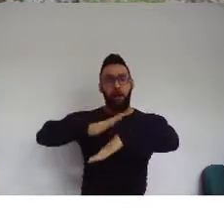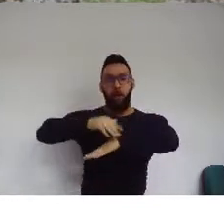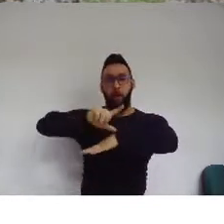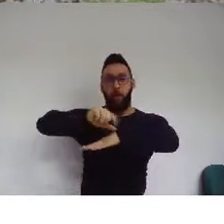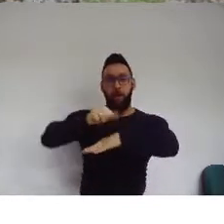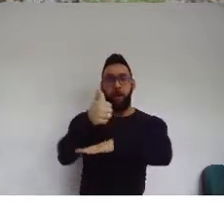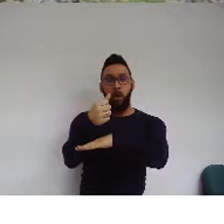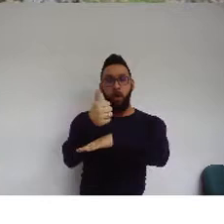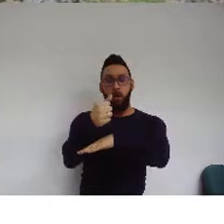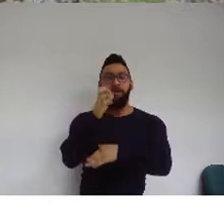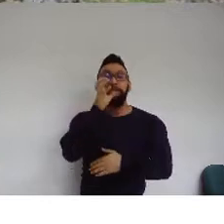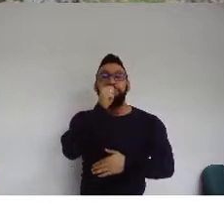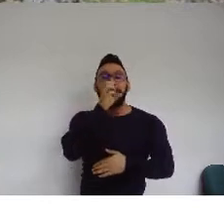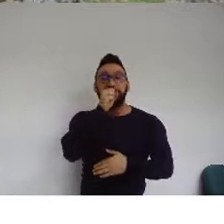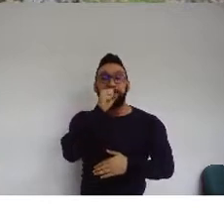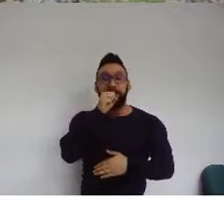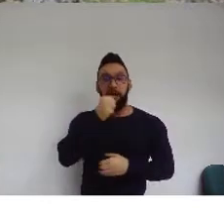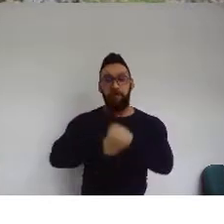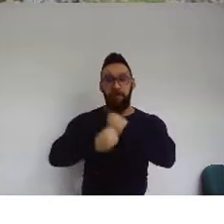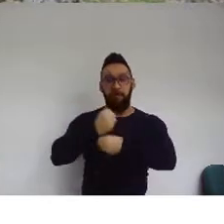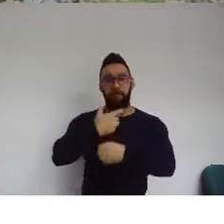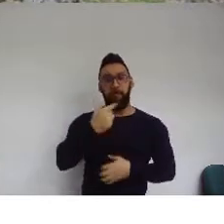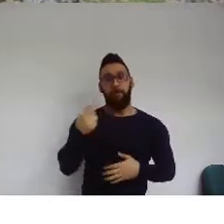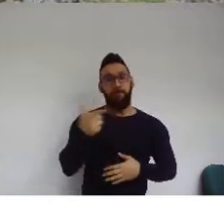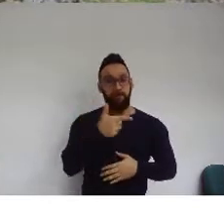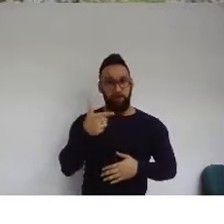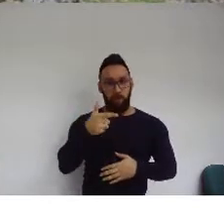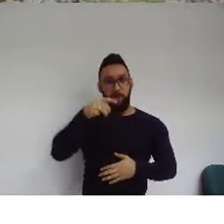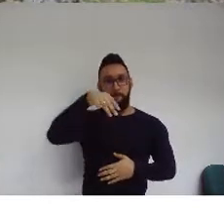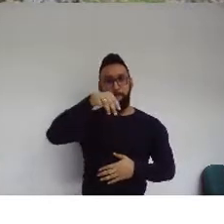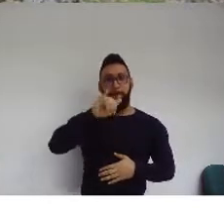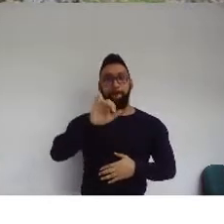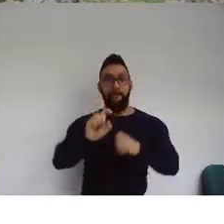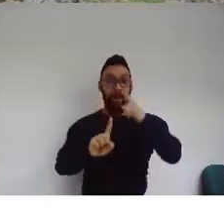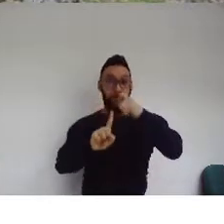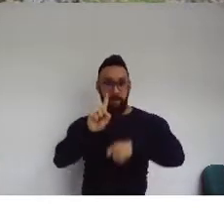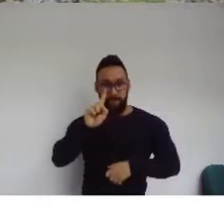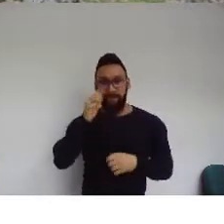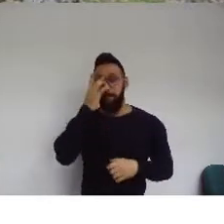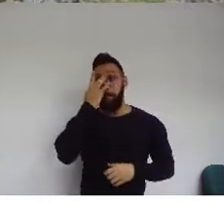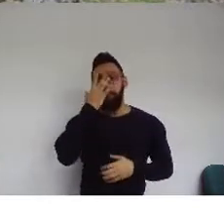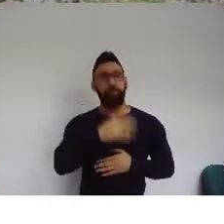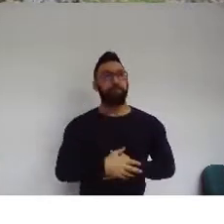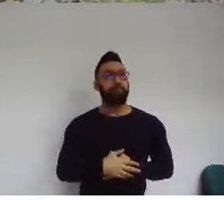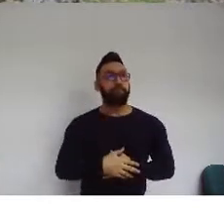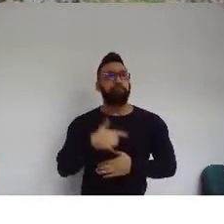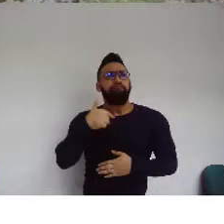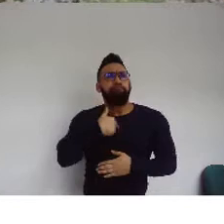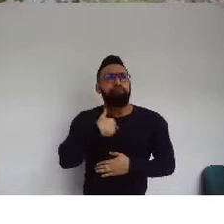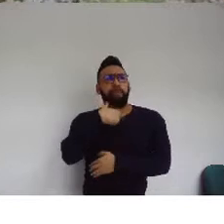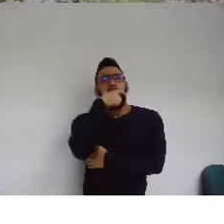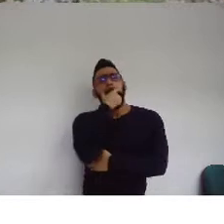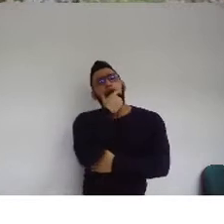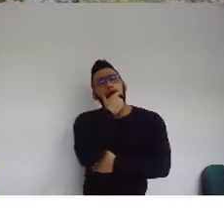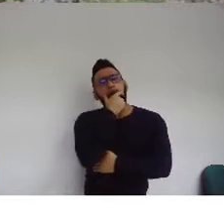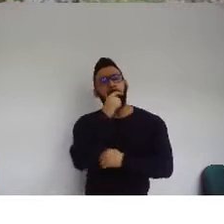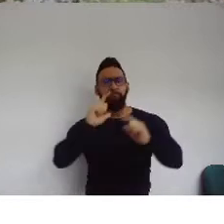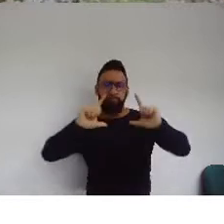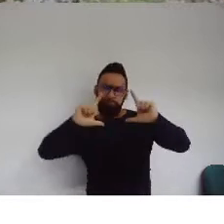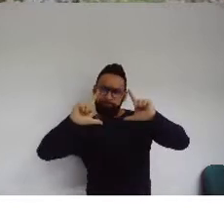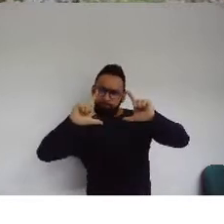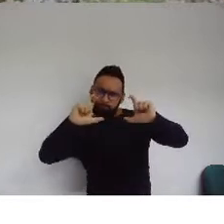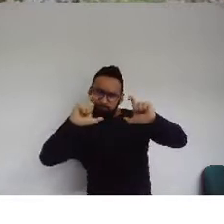manhã, em um sábado de maio de 2022, e eu, primeiramente, enfoco o meu olhar por meio de um ângulo mais amplo